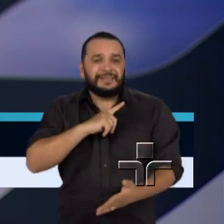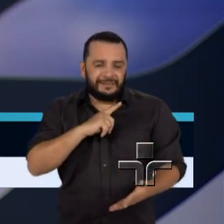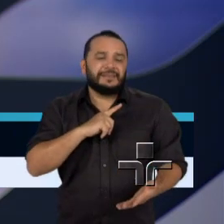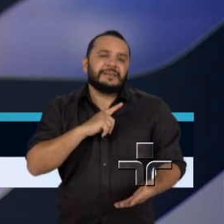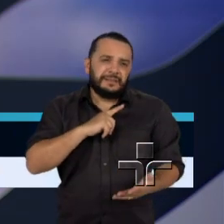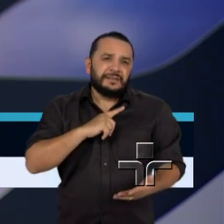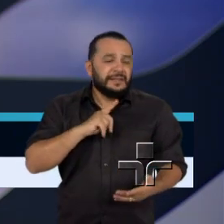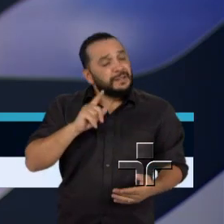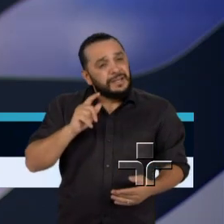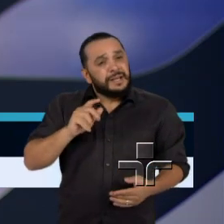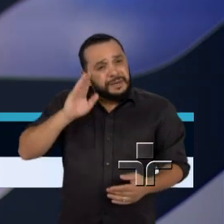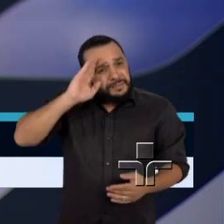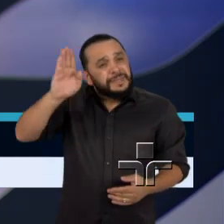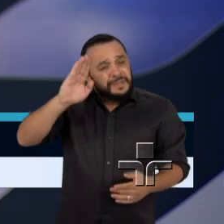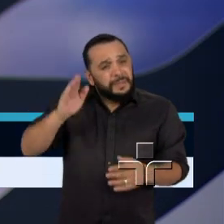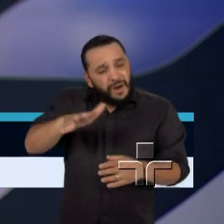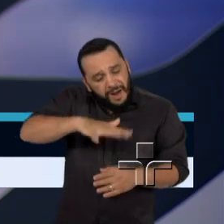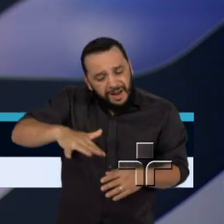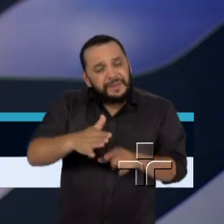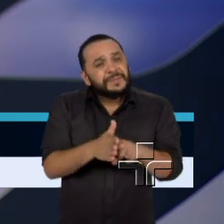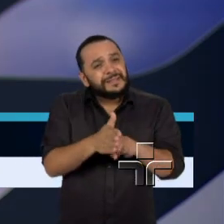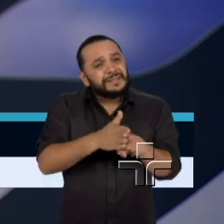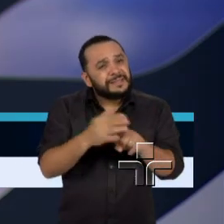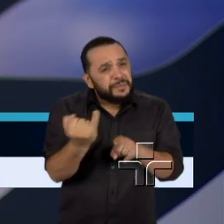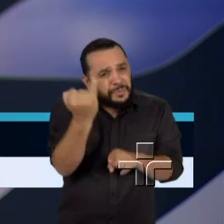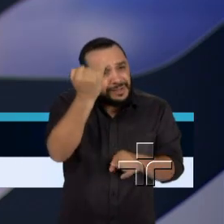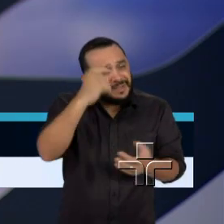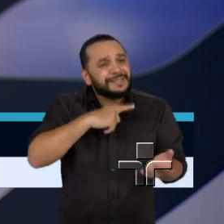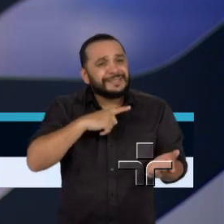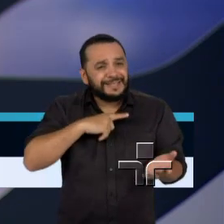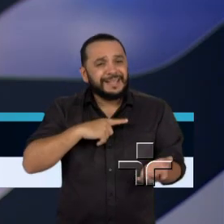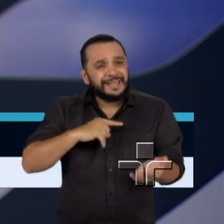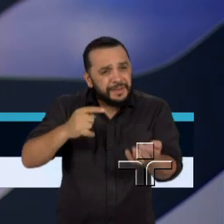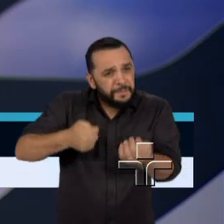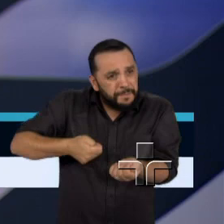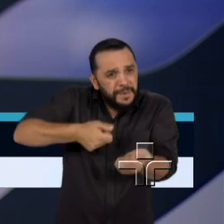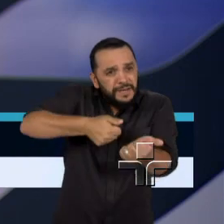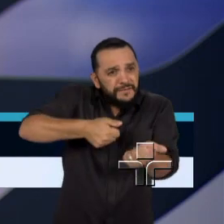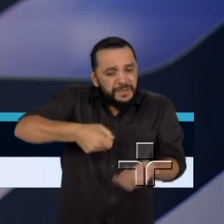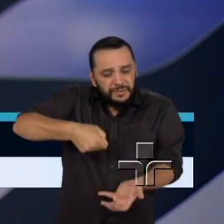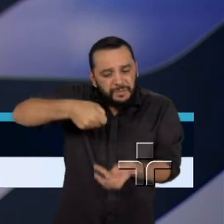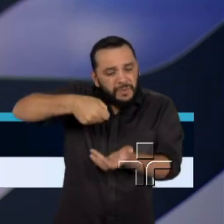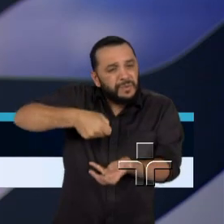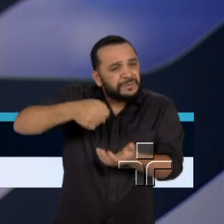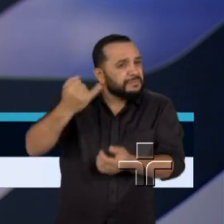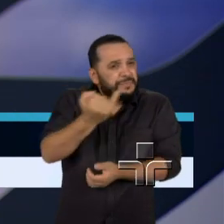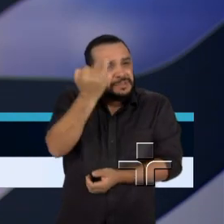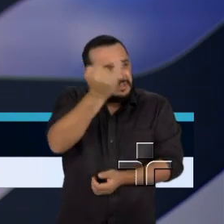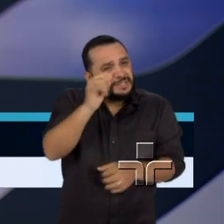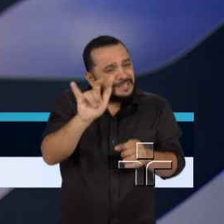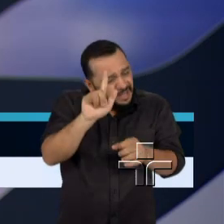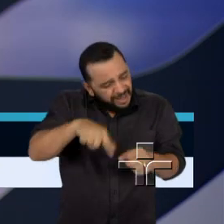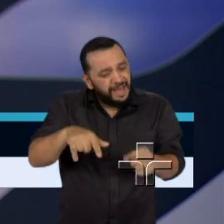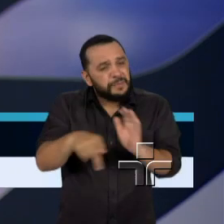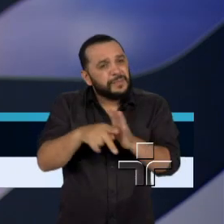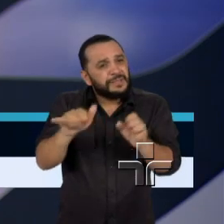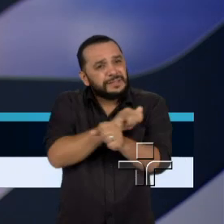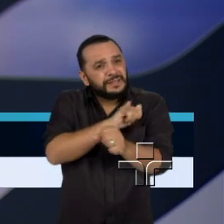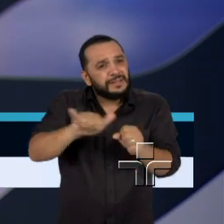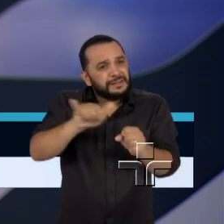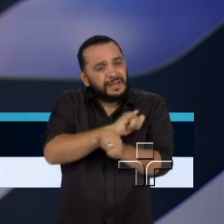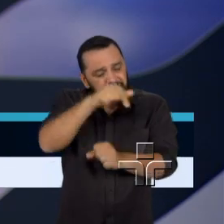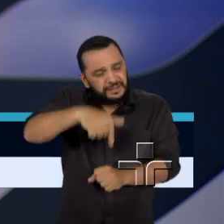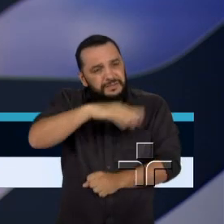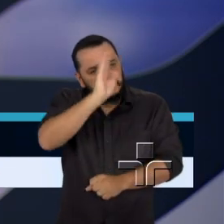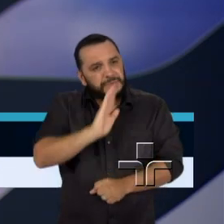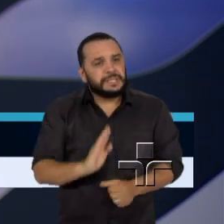esta que é uma atividade estratégica, né? A questão de pesquisa, de bolsa, ela é estratégica para o Estado brasileiro, ela é fundamental se a gente quiser se desenvolver.